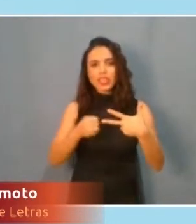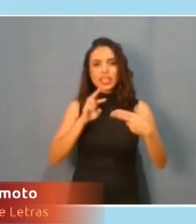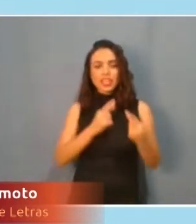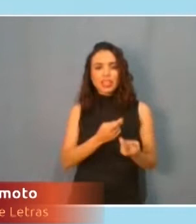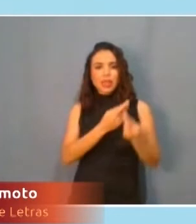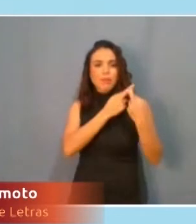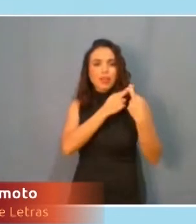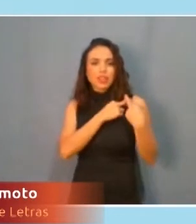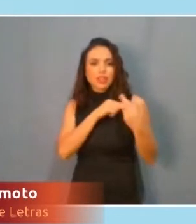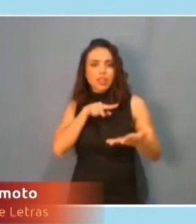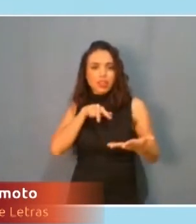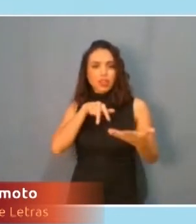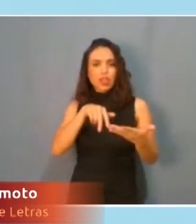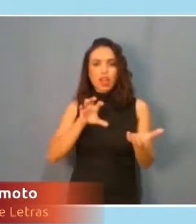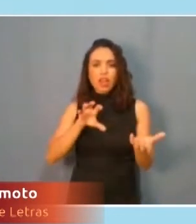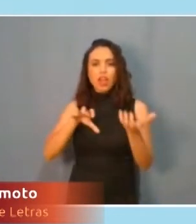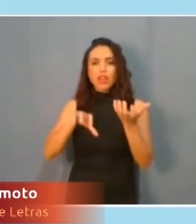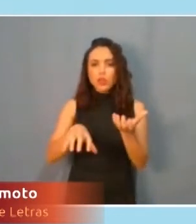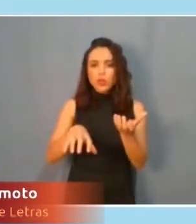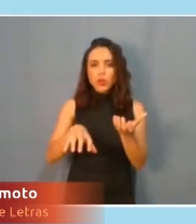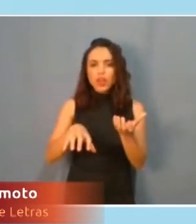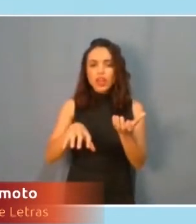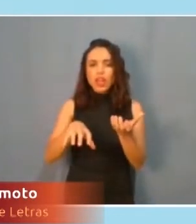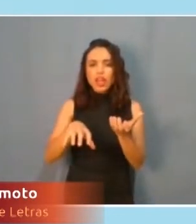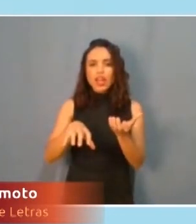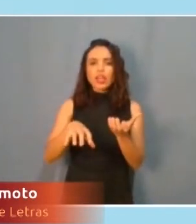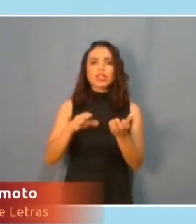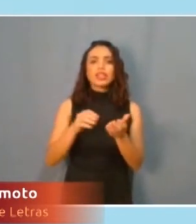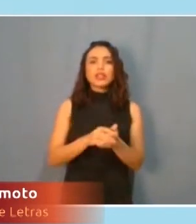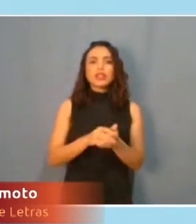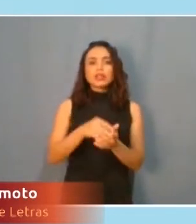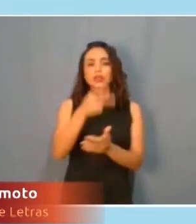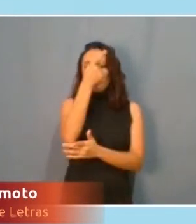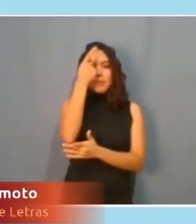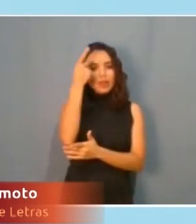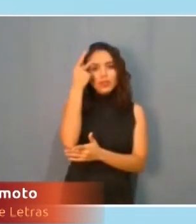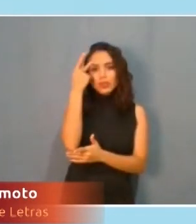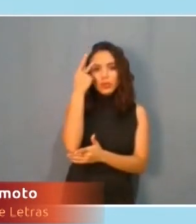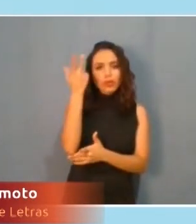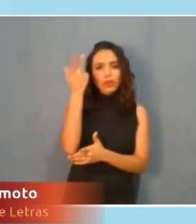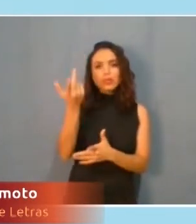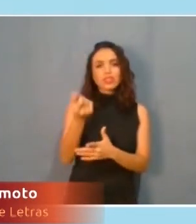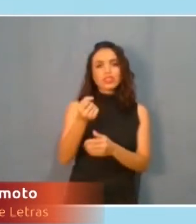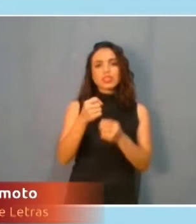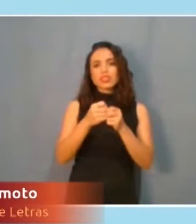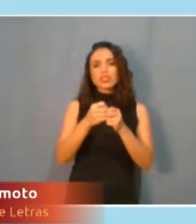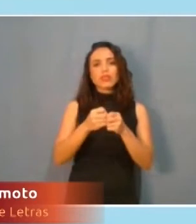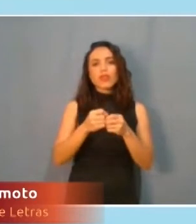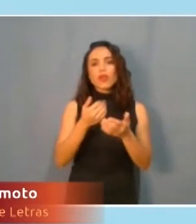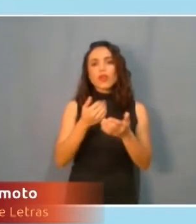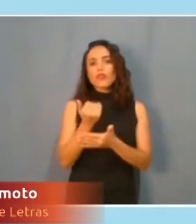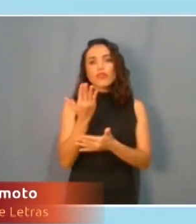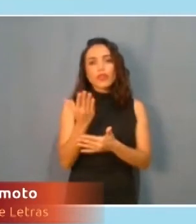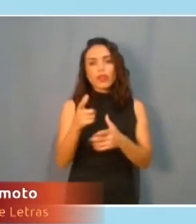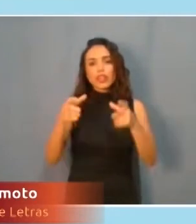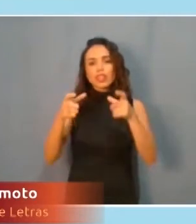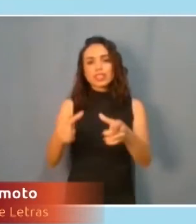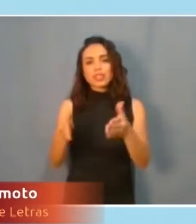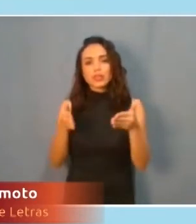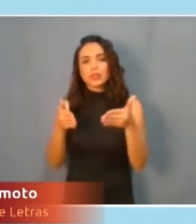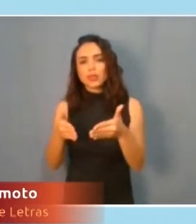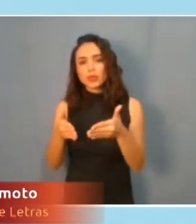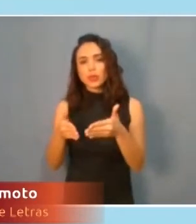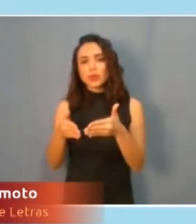para o agro são homens brancos, né? Porque o nosso Congresso é majoritariamente integrado por homens brancos e eles só pensam neles, eles não